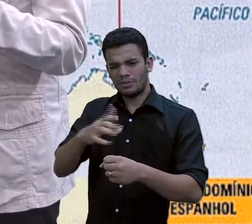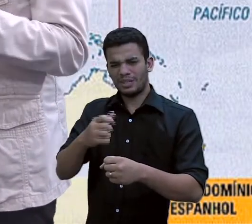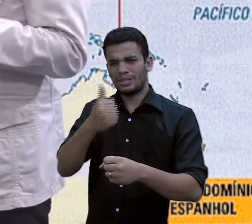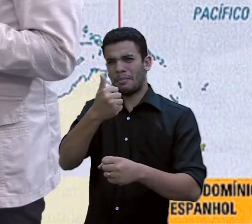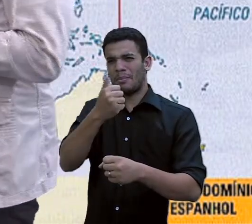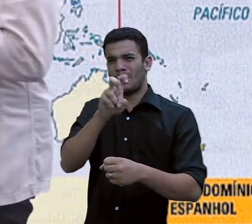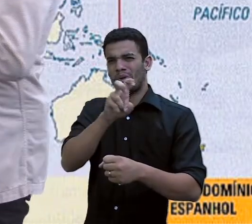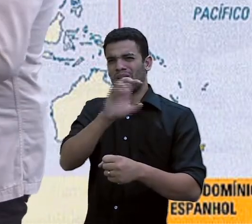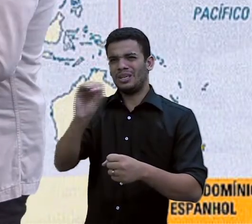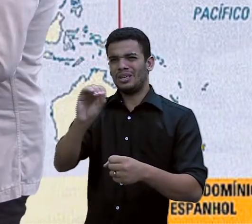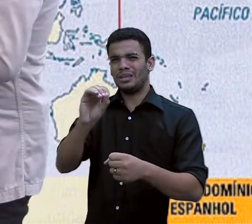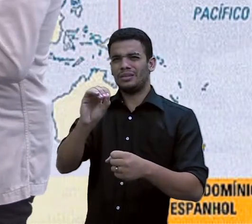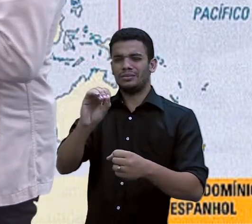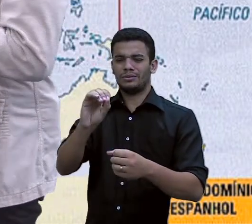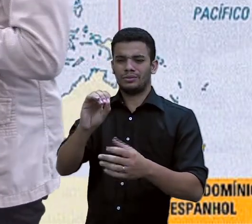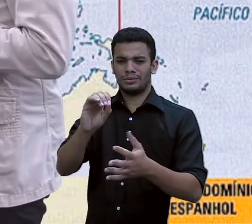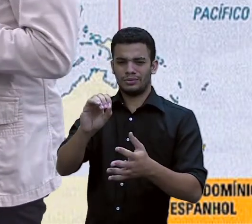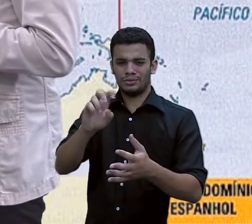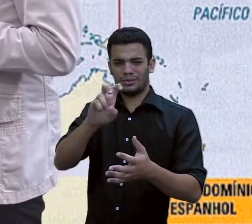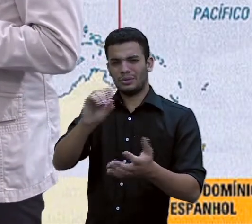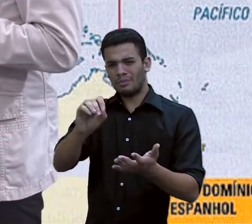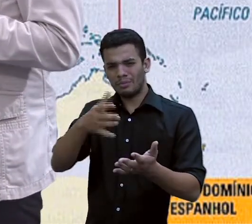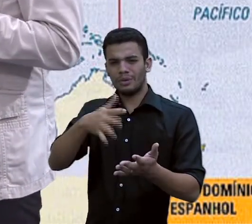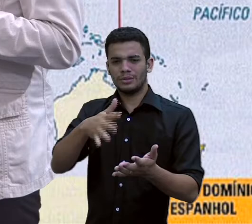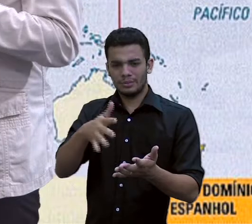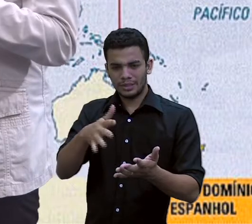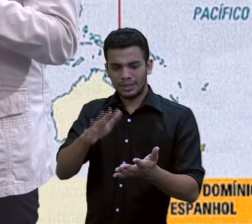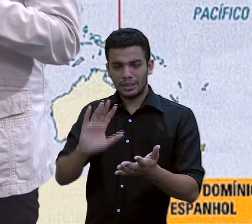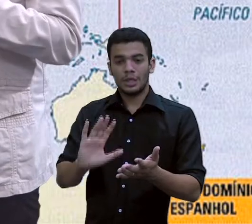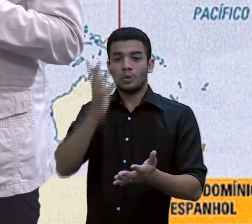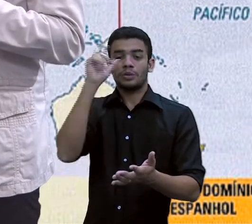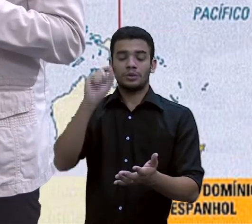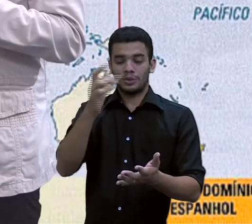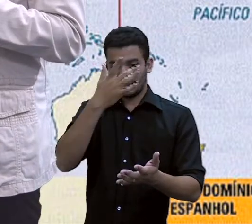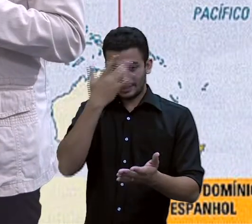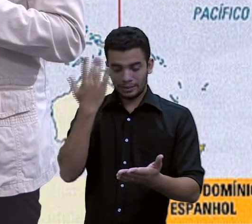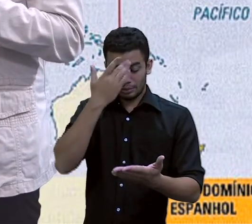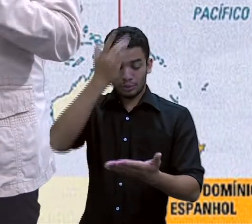dividido por uma linha imaginária de